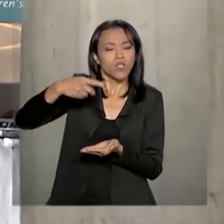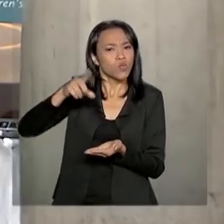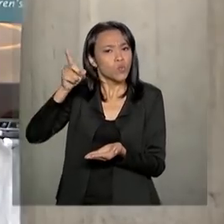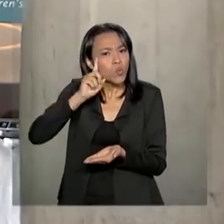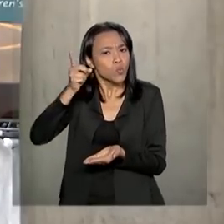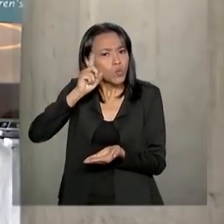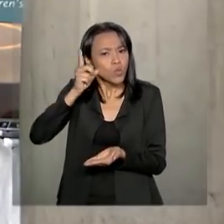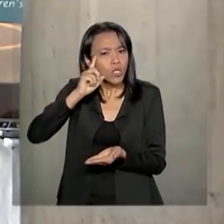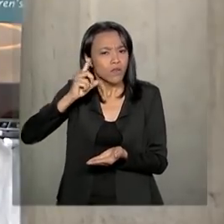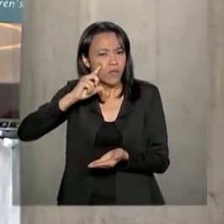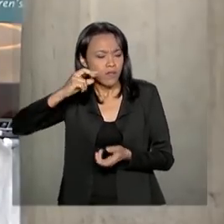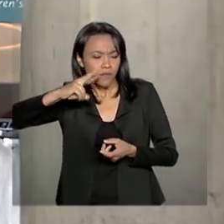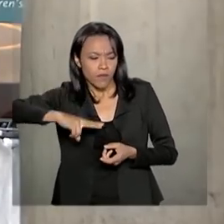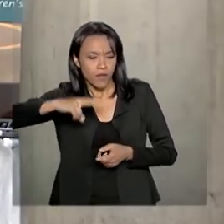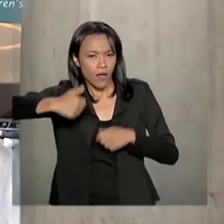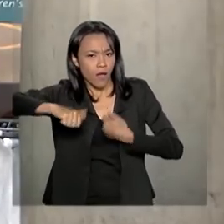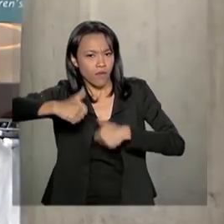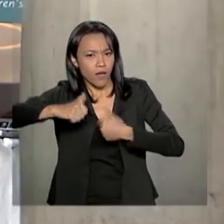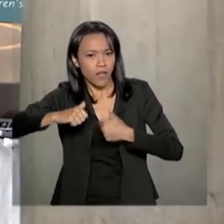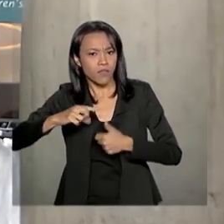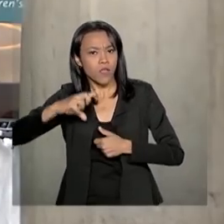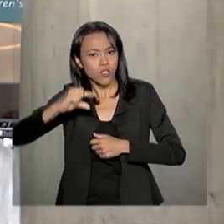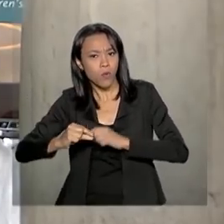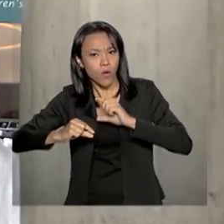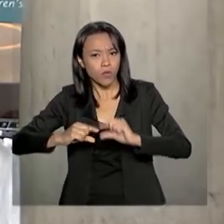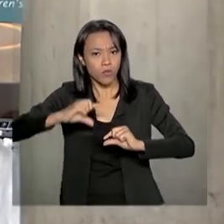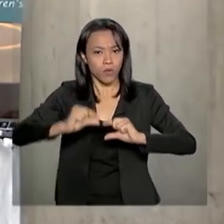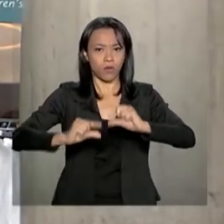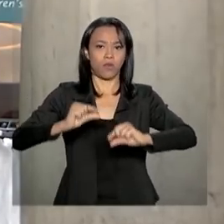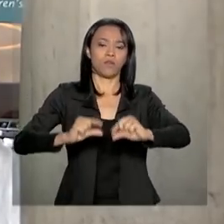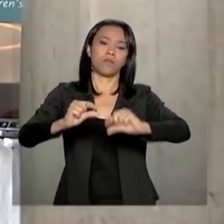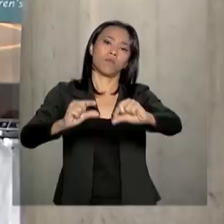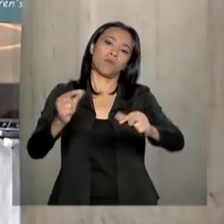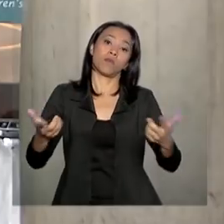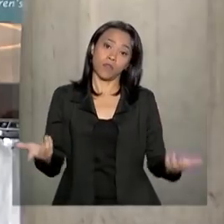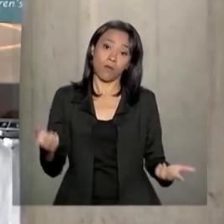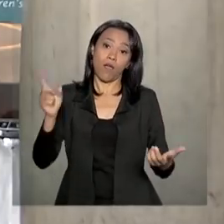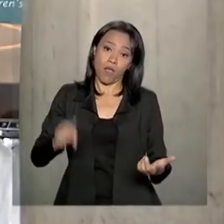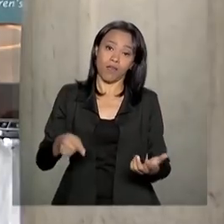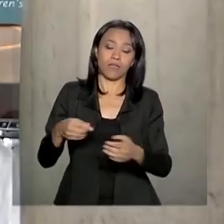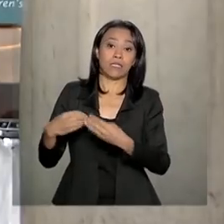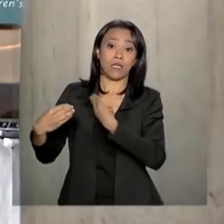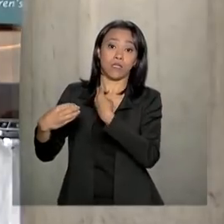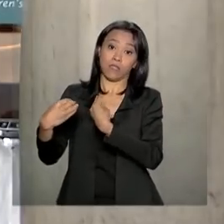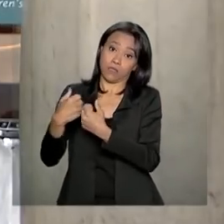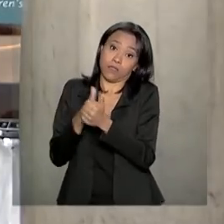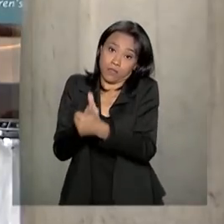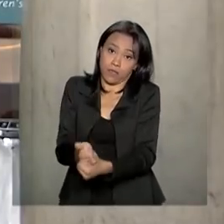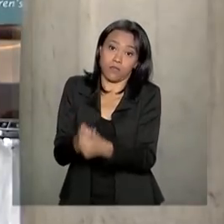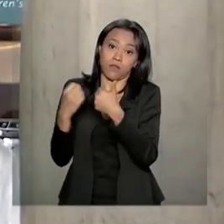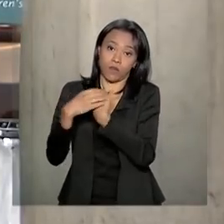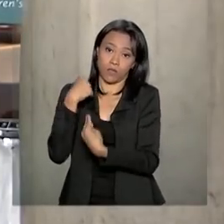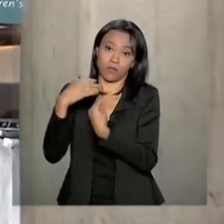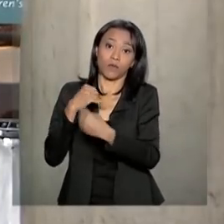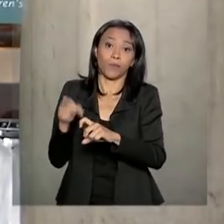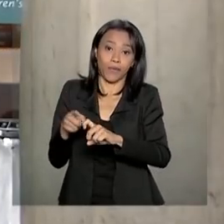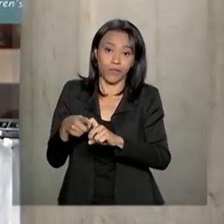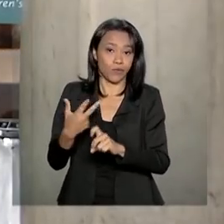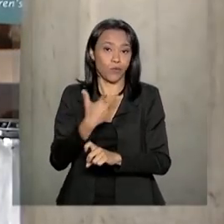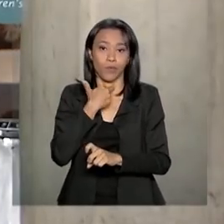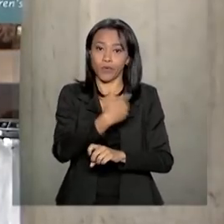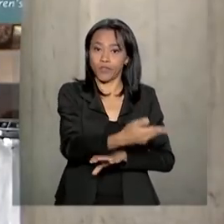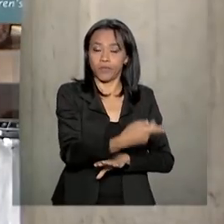diariamente e ocorrerá de forma paulatina no momento oportuno. Por ordem médica, Jair Bolsonaro não pode